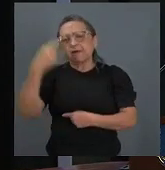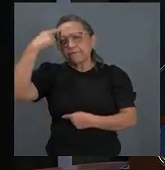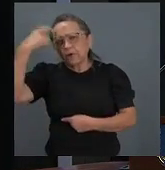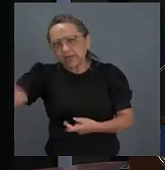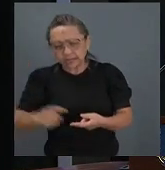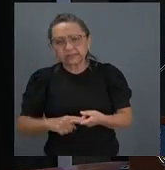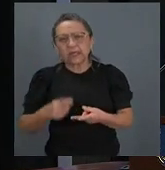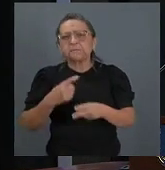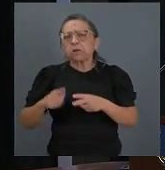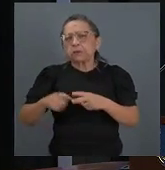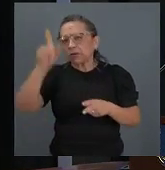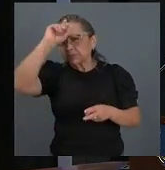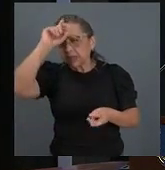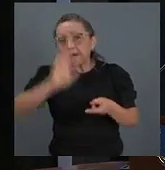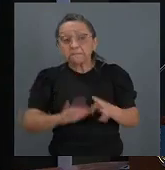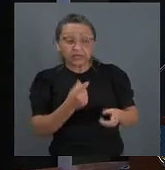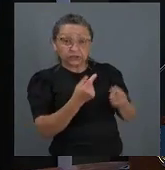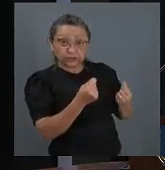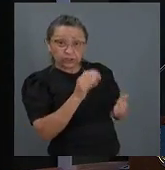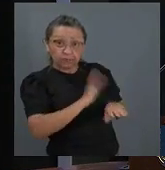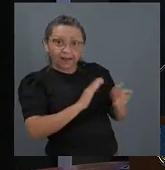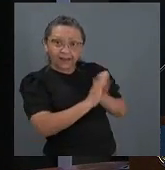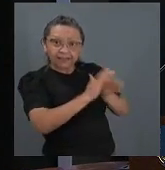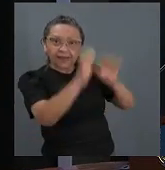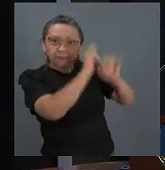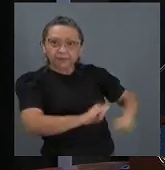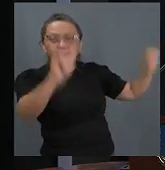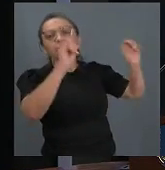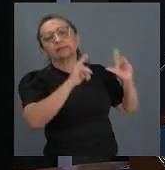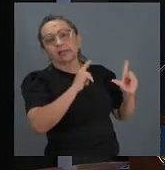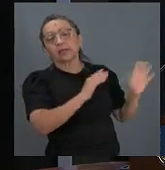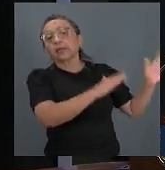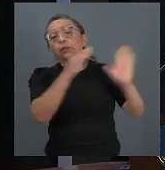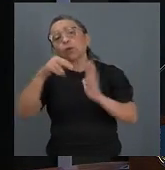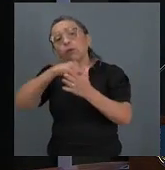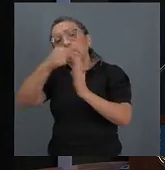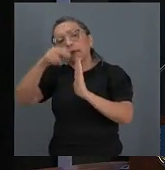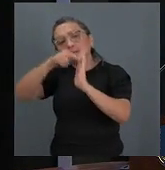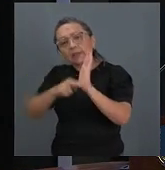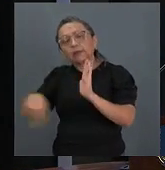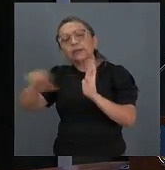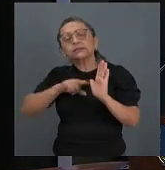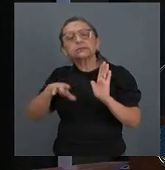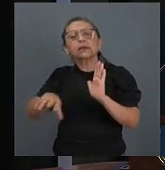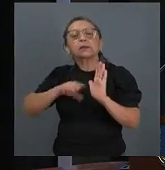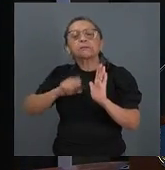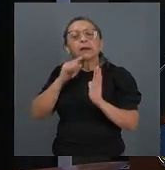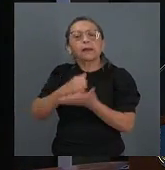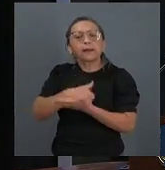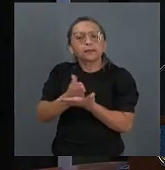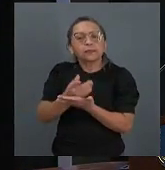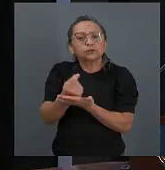problema em hospitais, mas dinheiro para propaganda e publicidade não falta. E os critérios que eles adotam para distribuir essa verba,